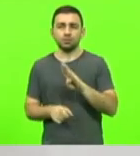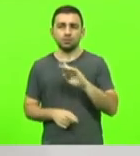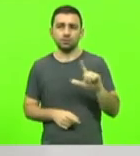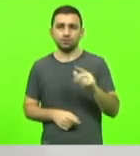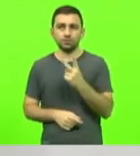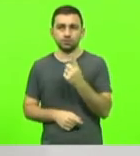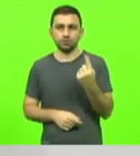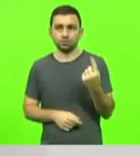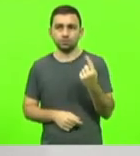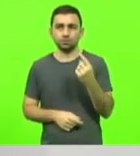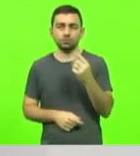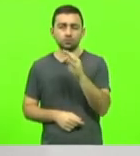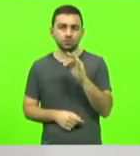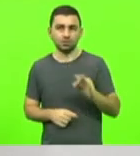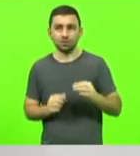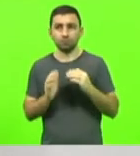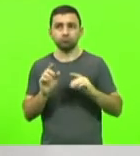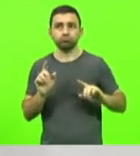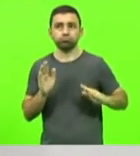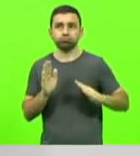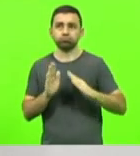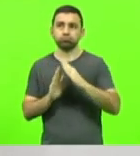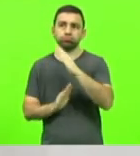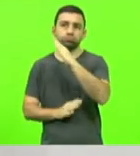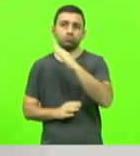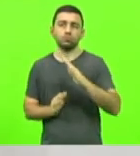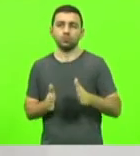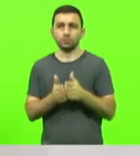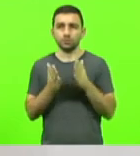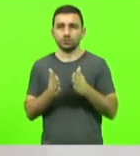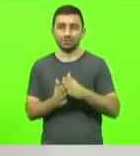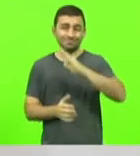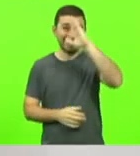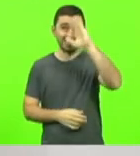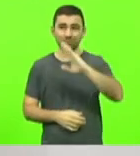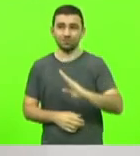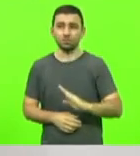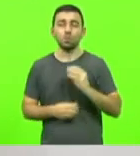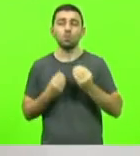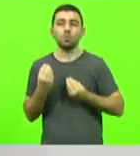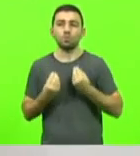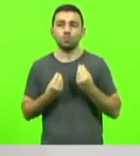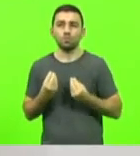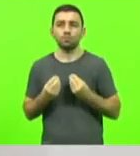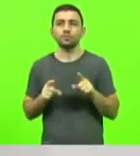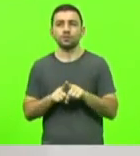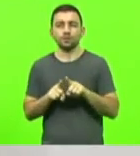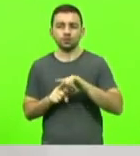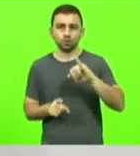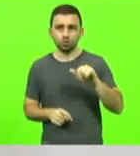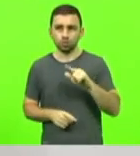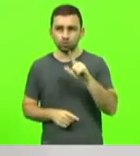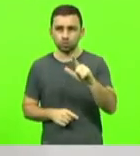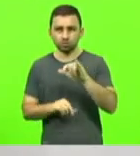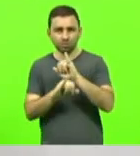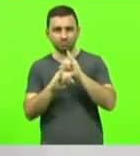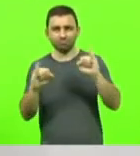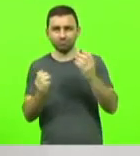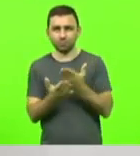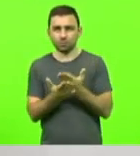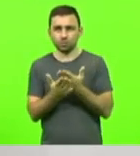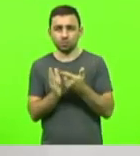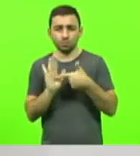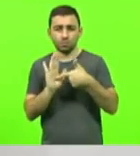21,16% de crescimento na pobreza. No cenário nacional, também em julho foi divulgado o estudo e mostrou